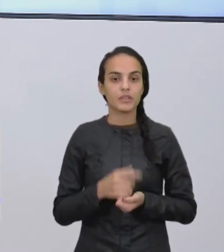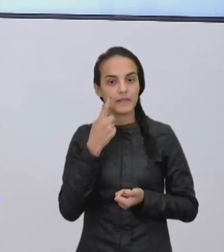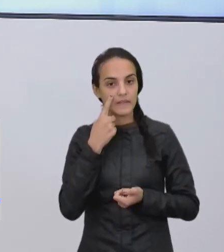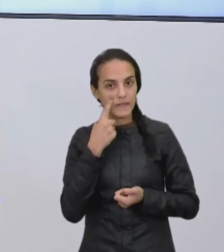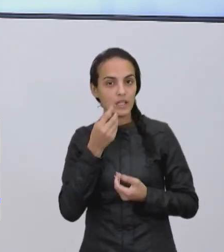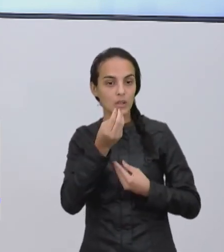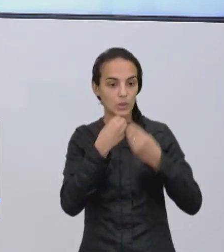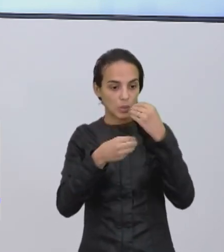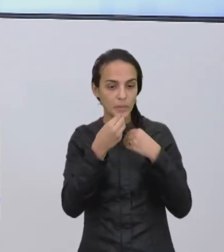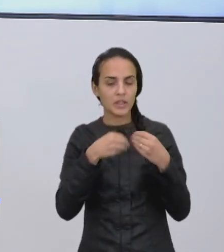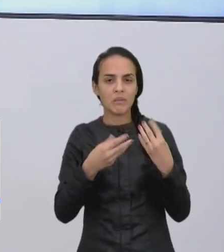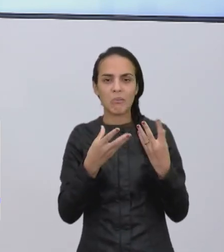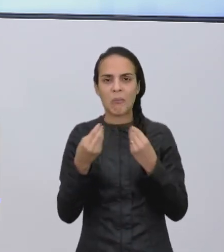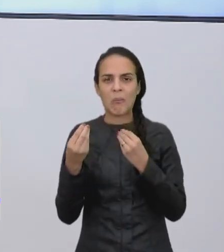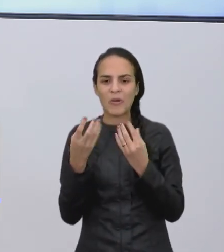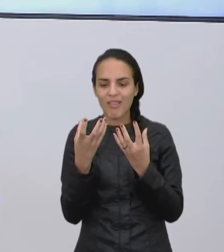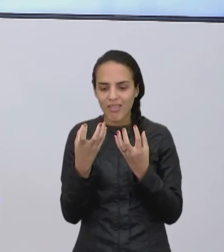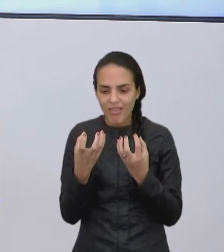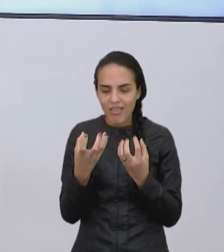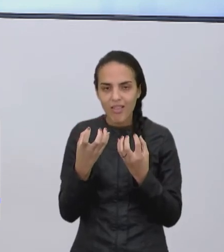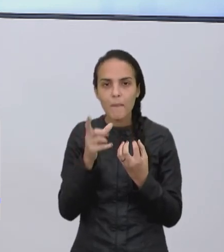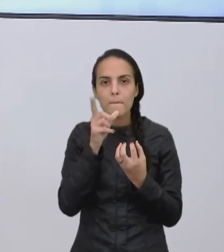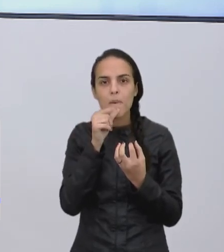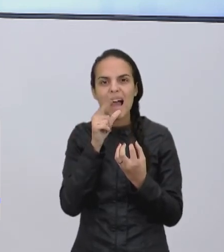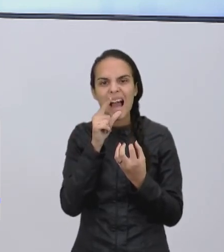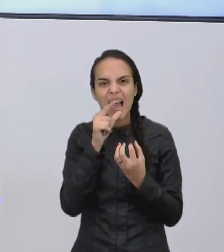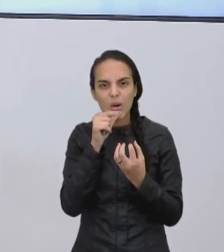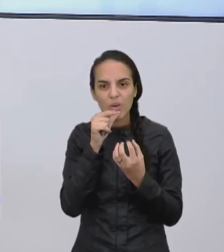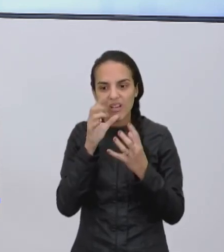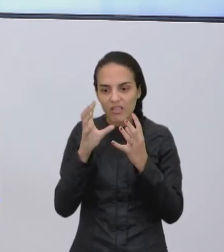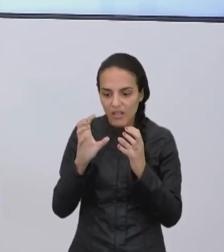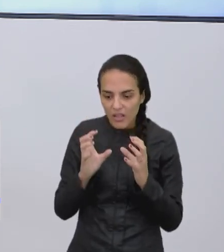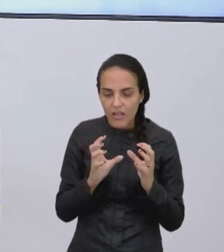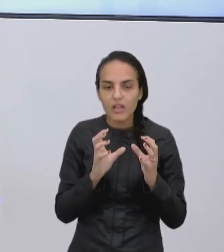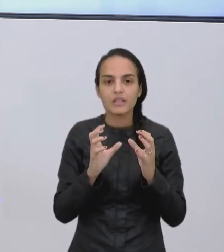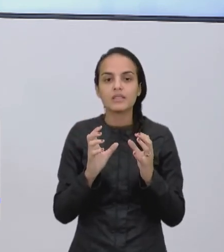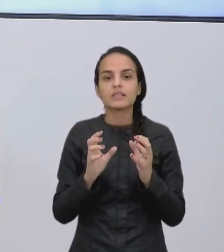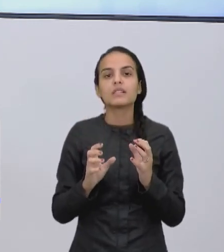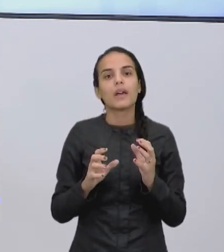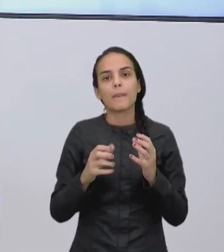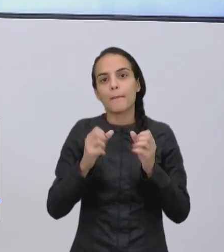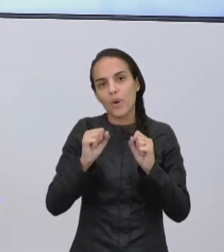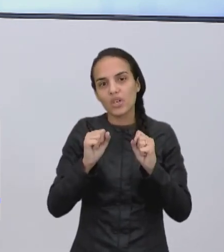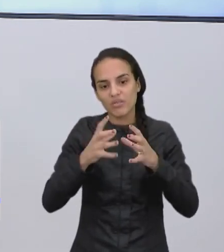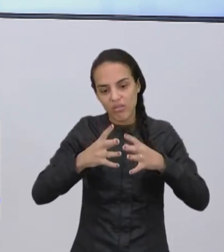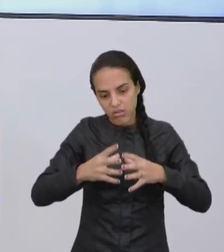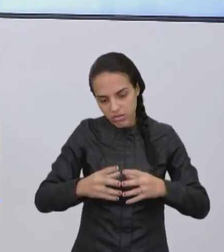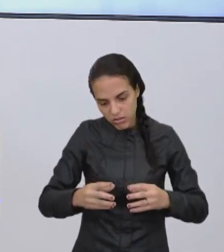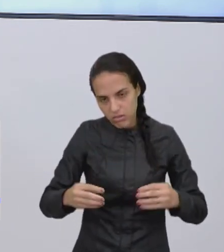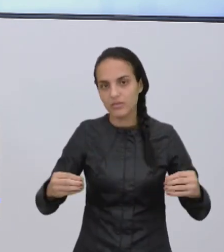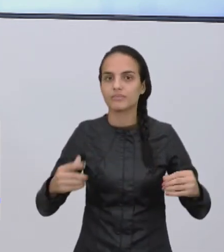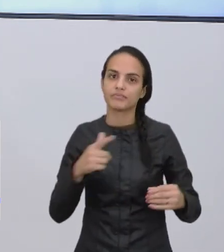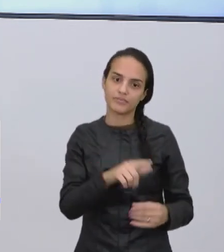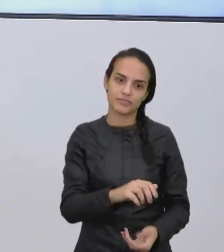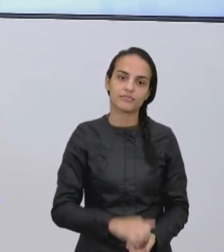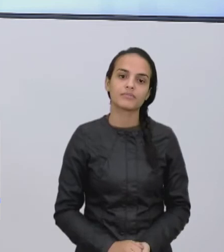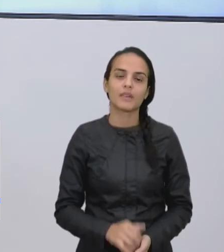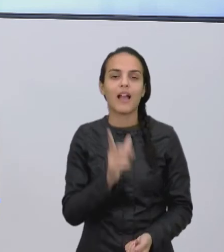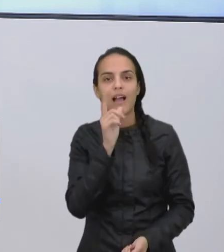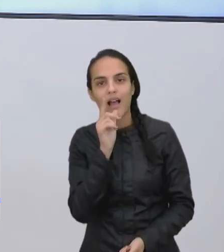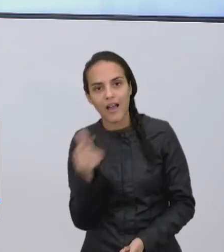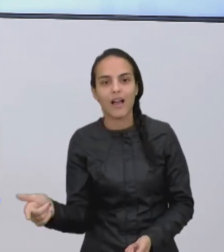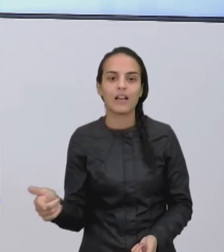alimentos, quando ficam muito úmidos, então, são mais expostos à decomposição. Então, esses organismos vivos, na presença de